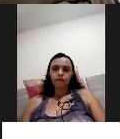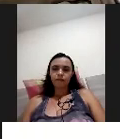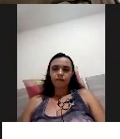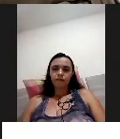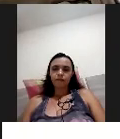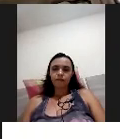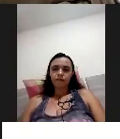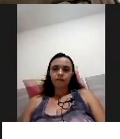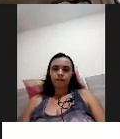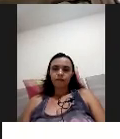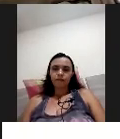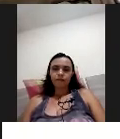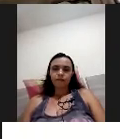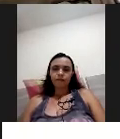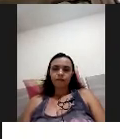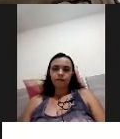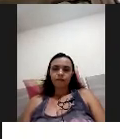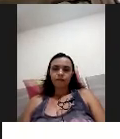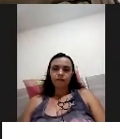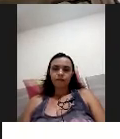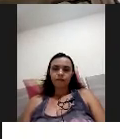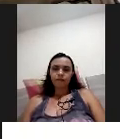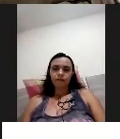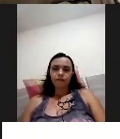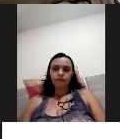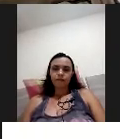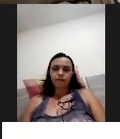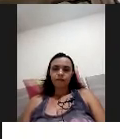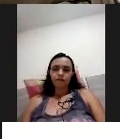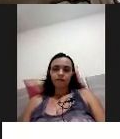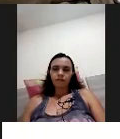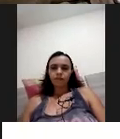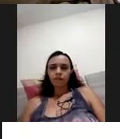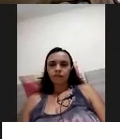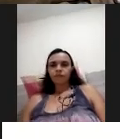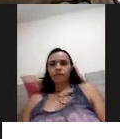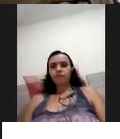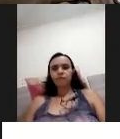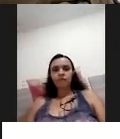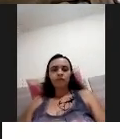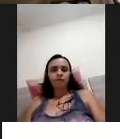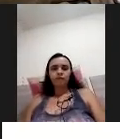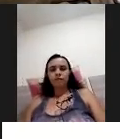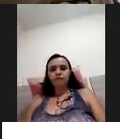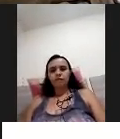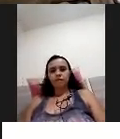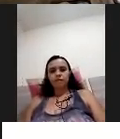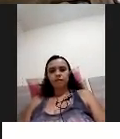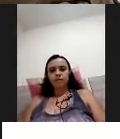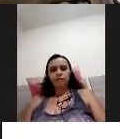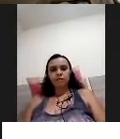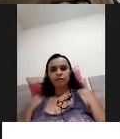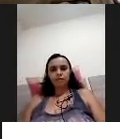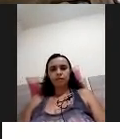folga, ele não teria falecido. Tem algumas coisas que são fatalidades que acontecem. Mas eu estou aqui para se atentar a você, para